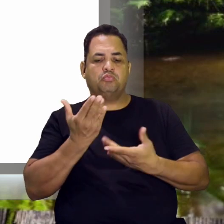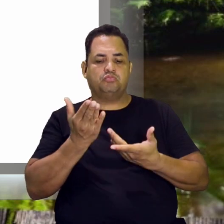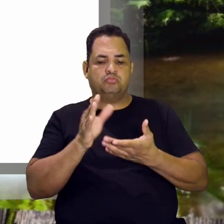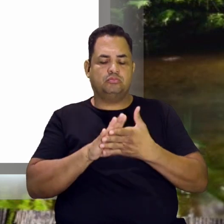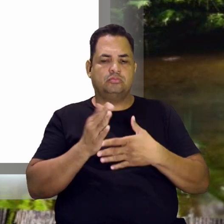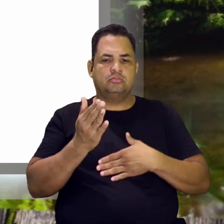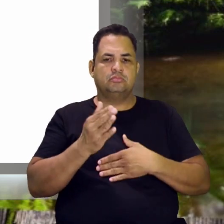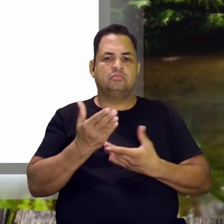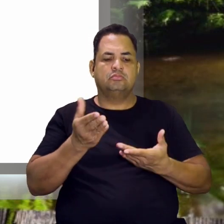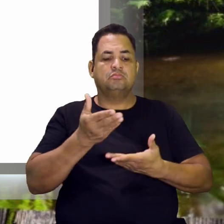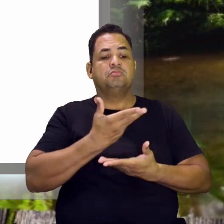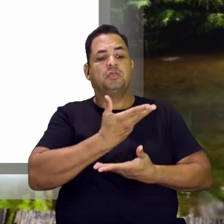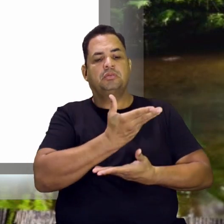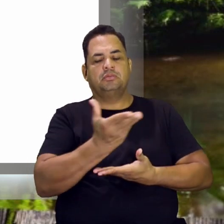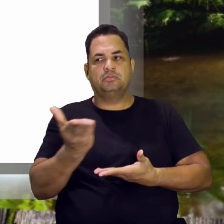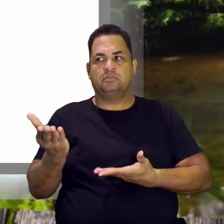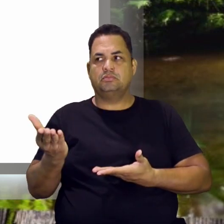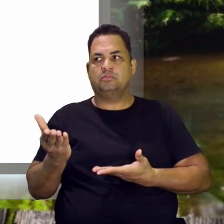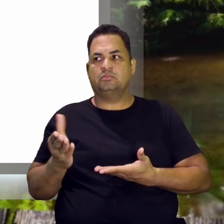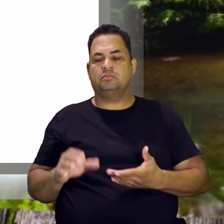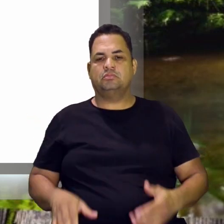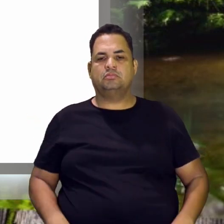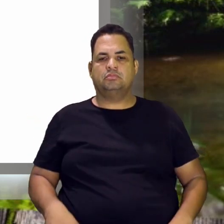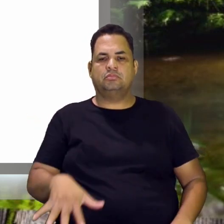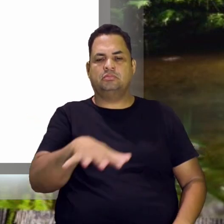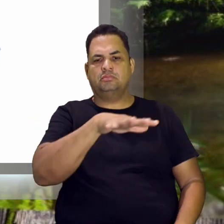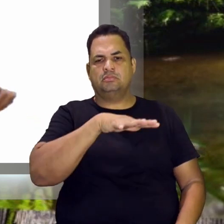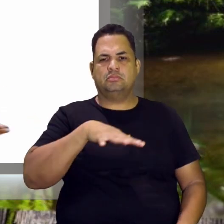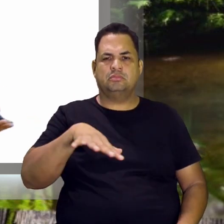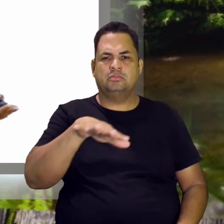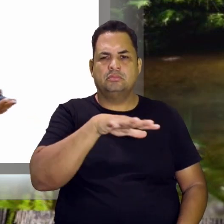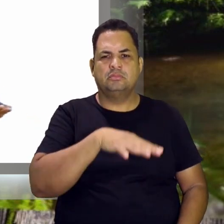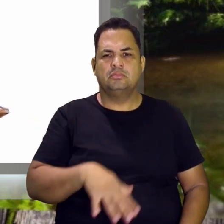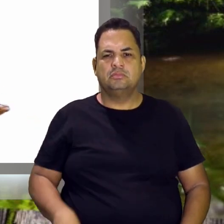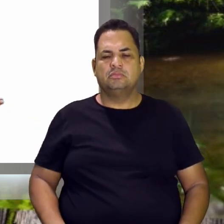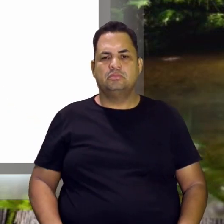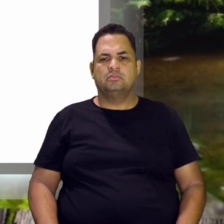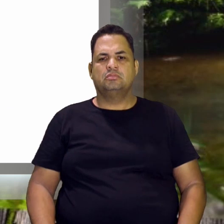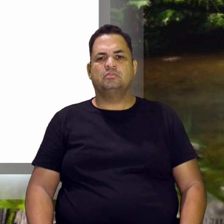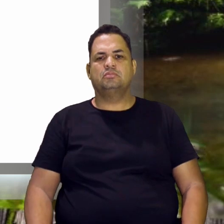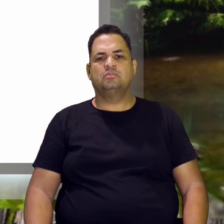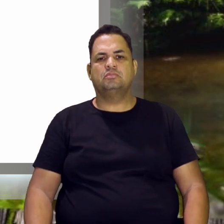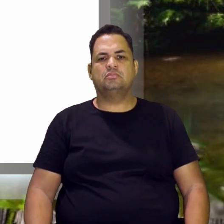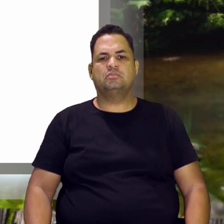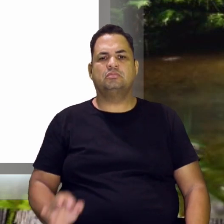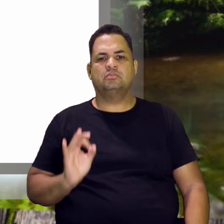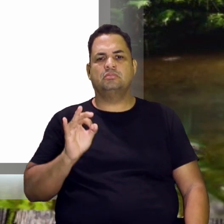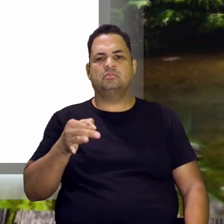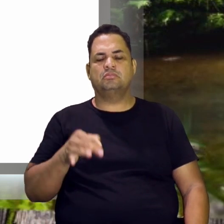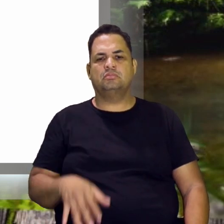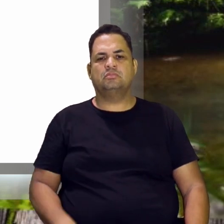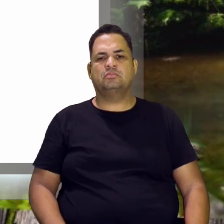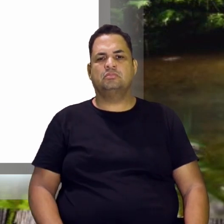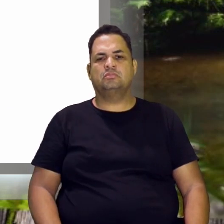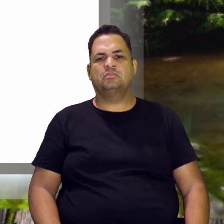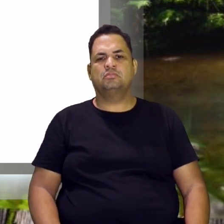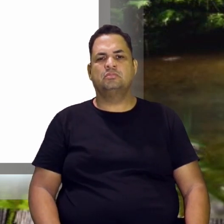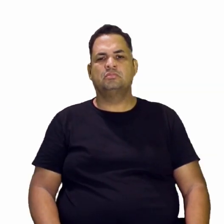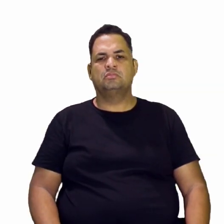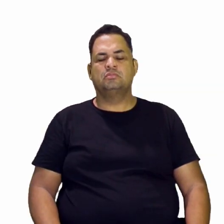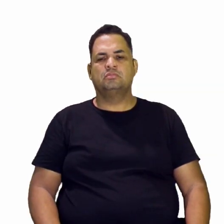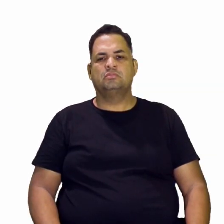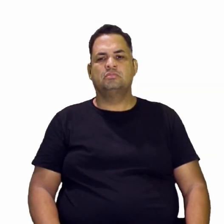consumir os alimentos que estão disponíveis no ambiente. E é isso que os fungos vão estar fazendo. Certinho? Olha lá para ver como é que ficou a